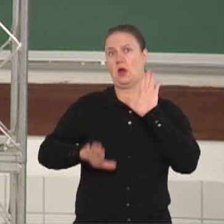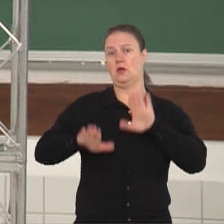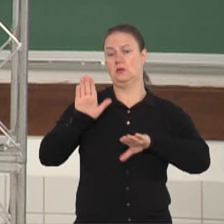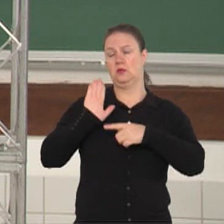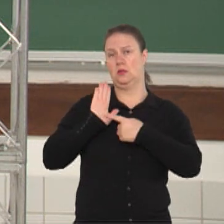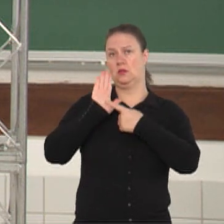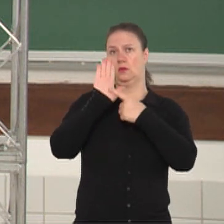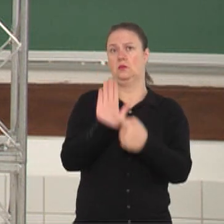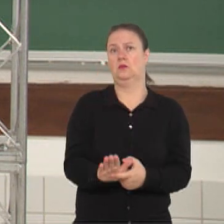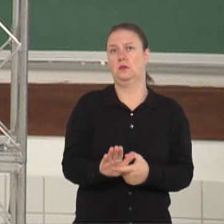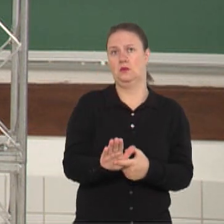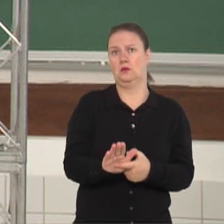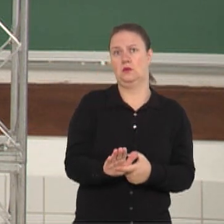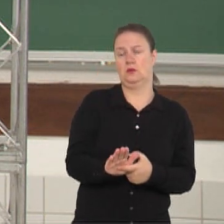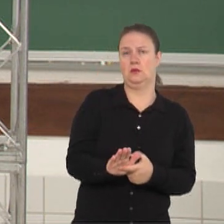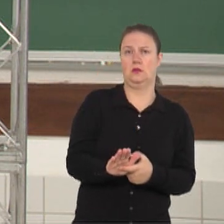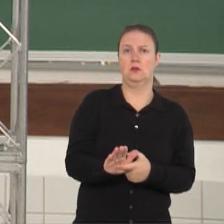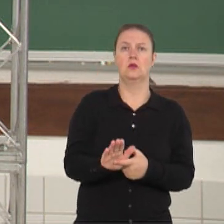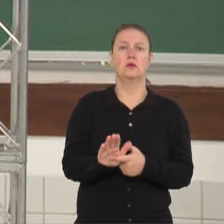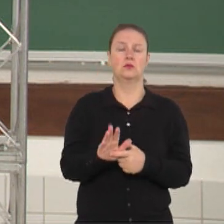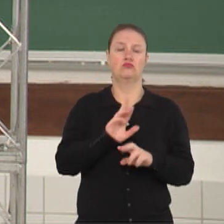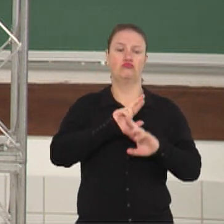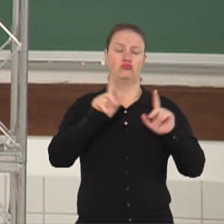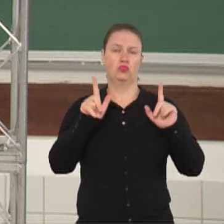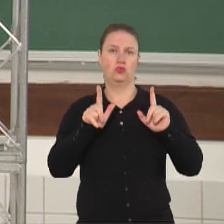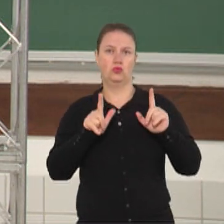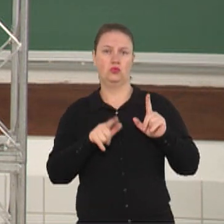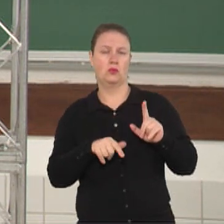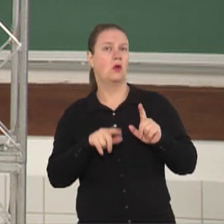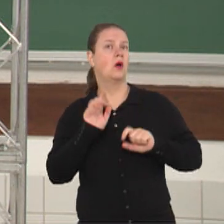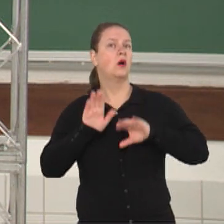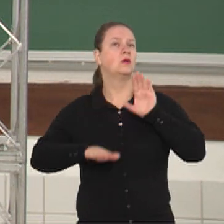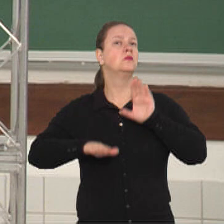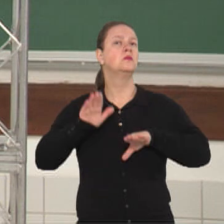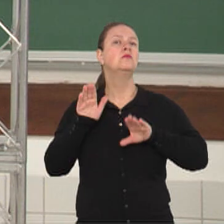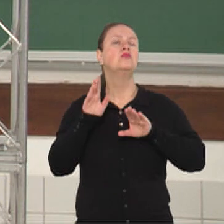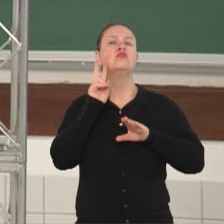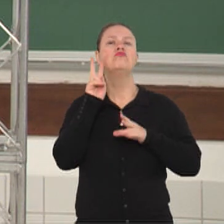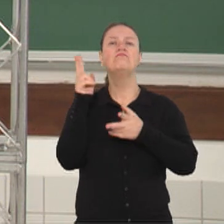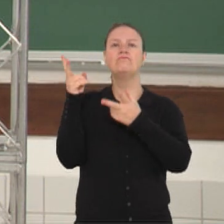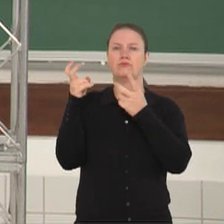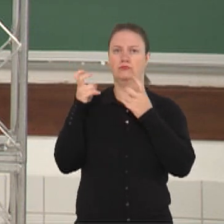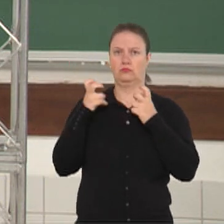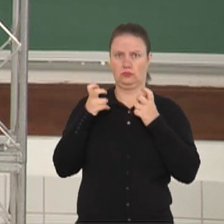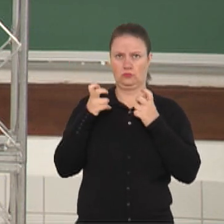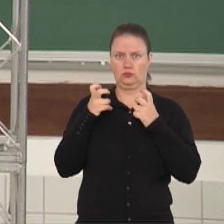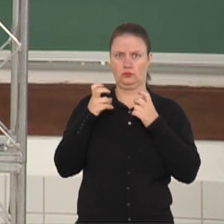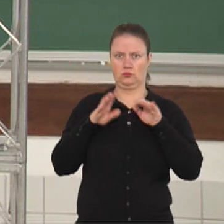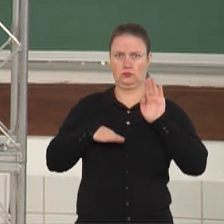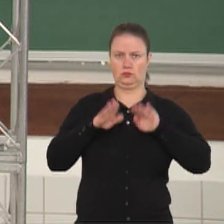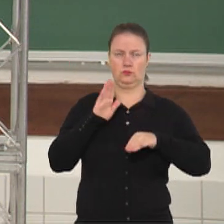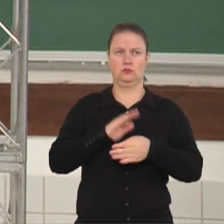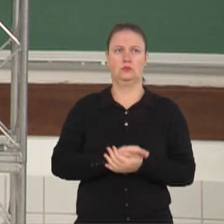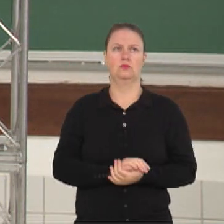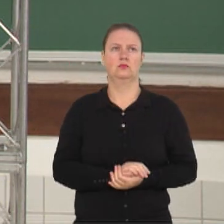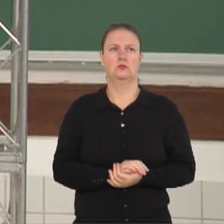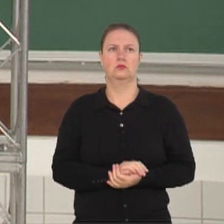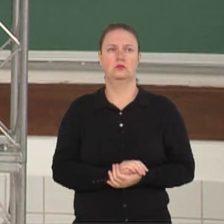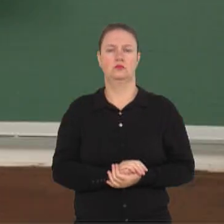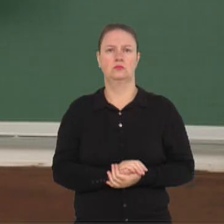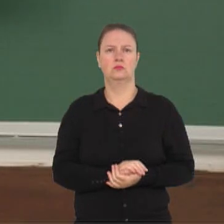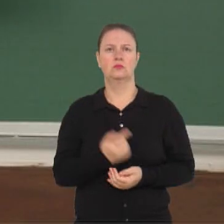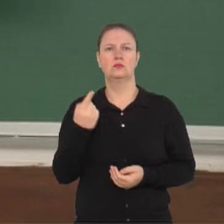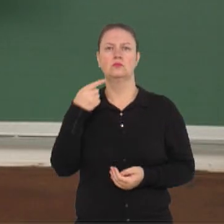Não, não é isso. Os coeficientes acompanham o termo condicionado à sua variável.